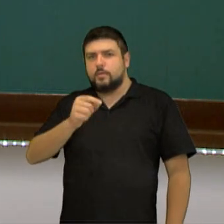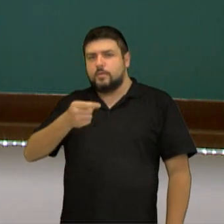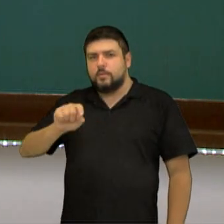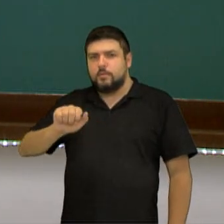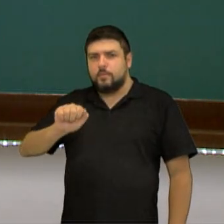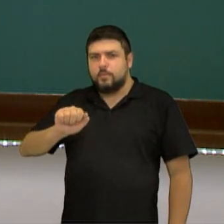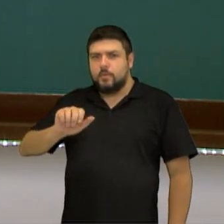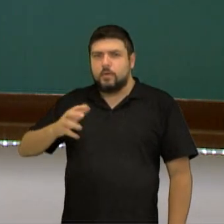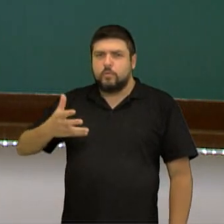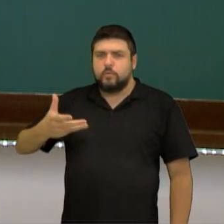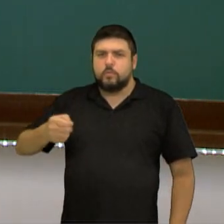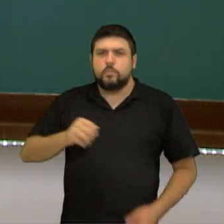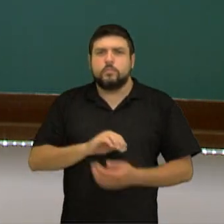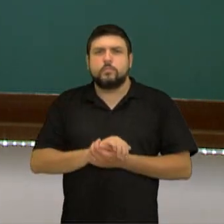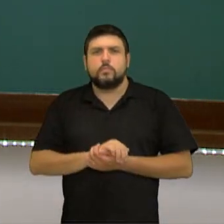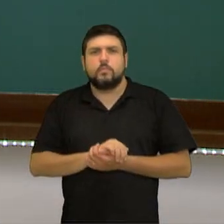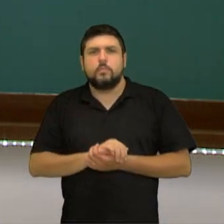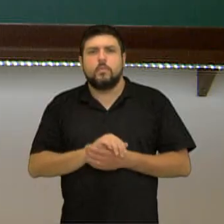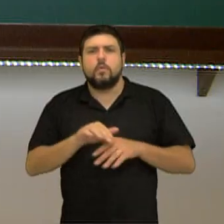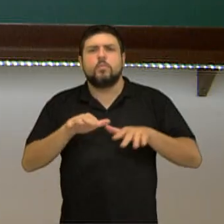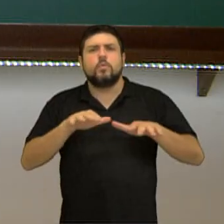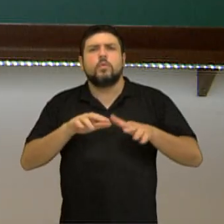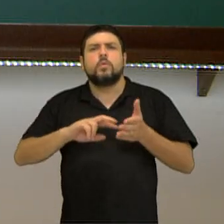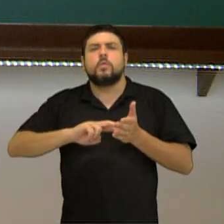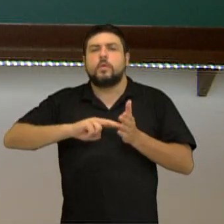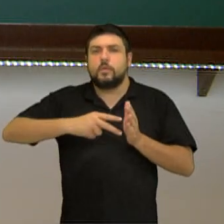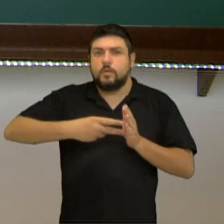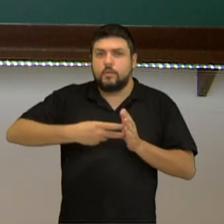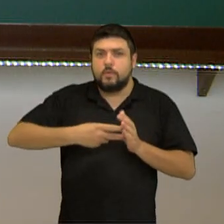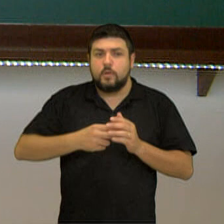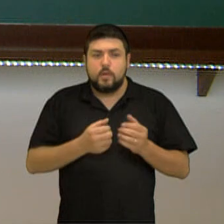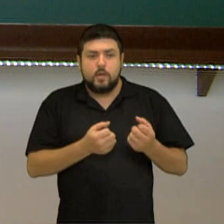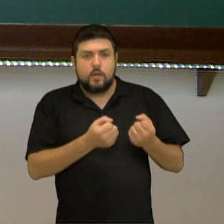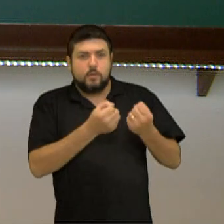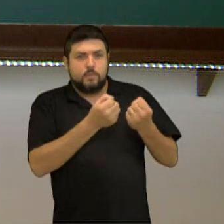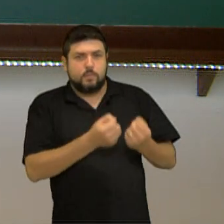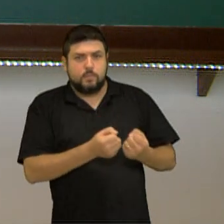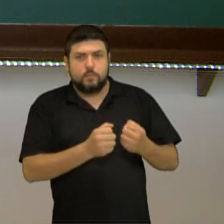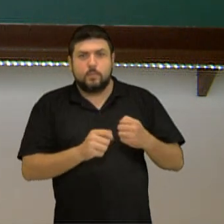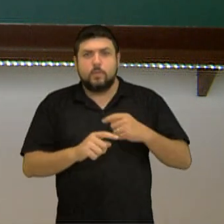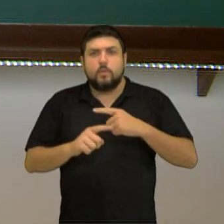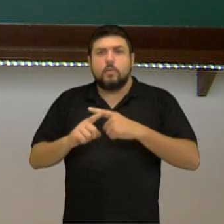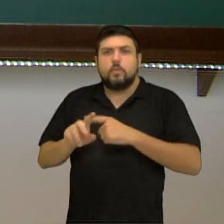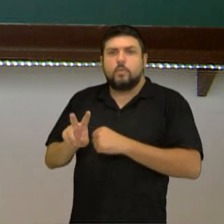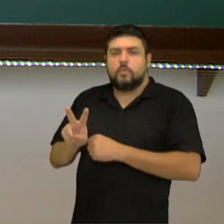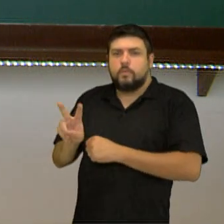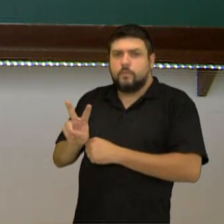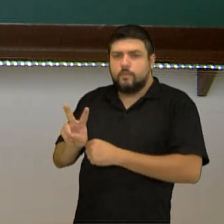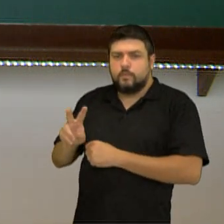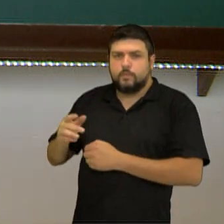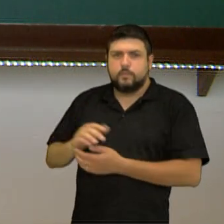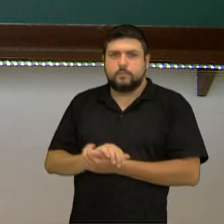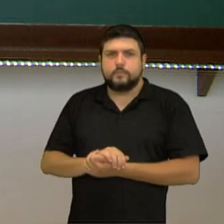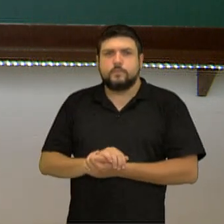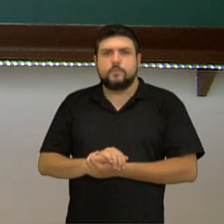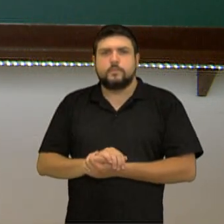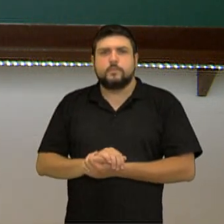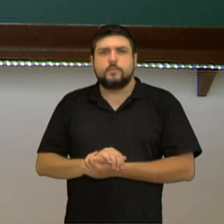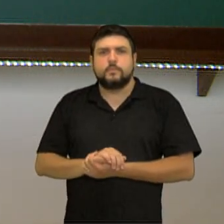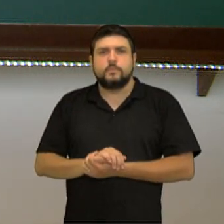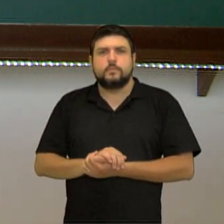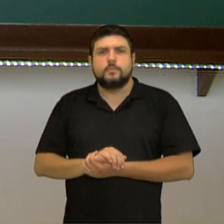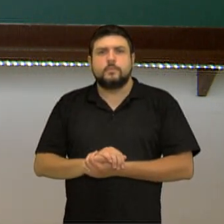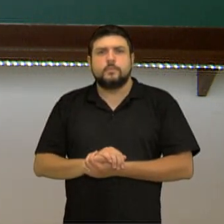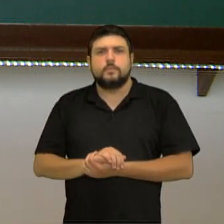definição, que quantidade de movimento é o produto entre a massa e a velocidade. Beleza? Tranquilidade? Vamos lembrar